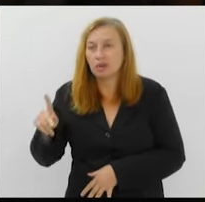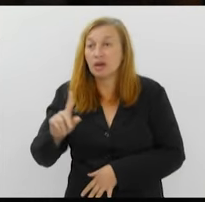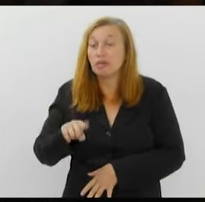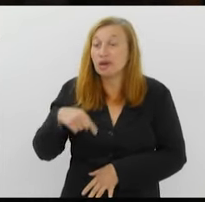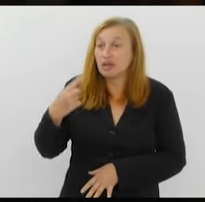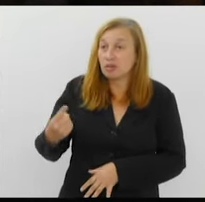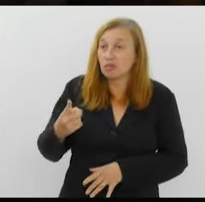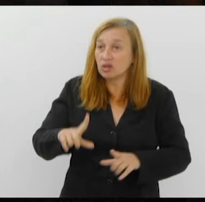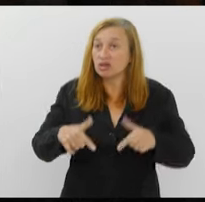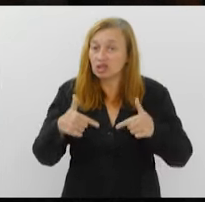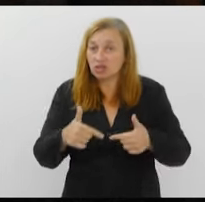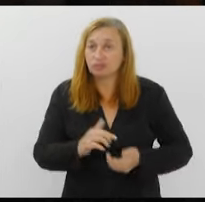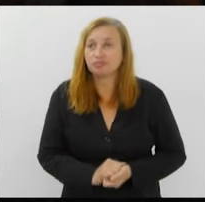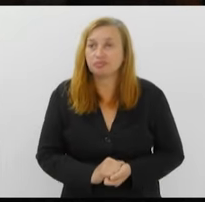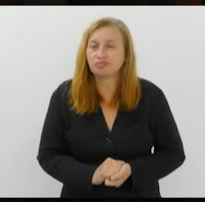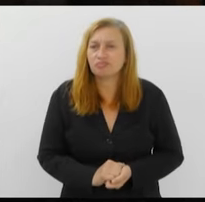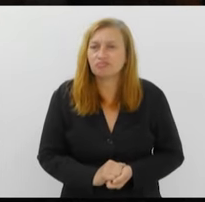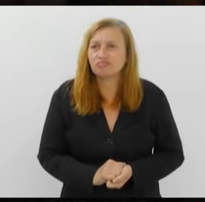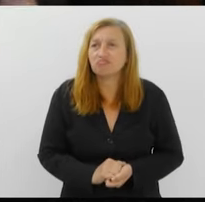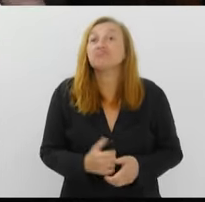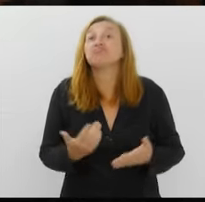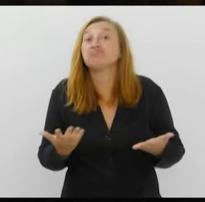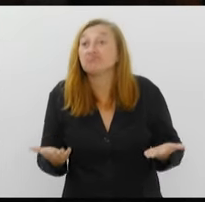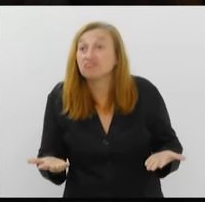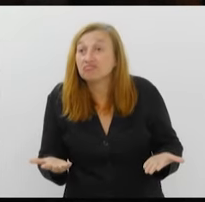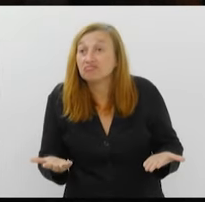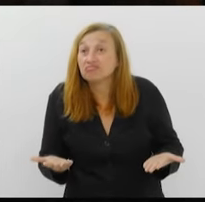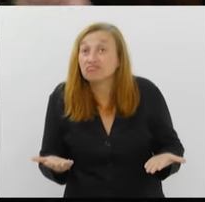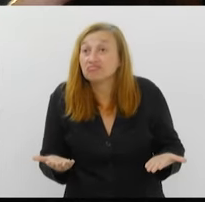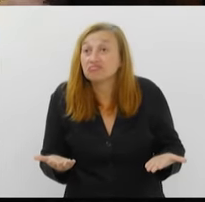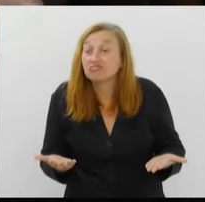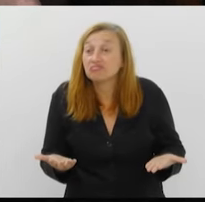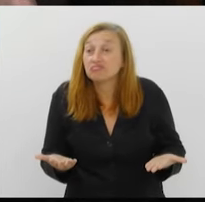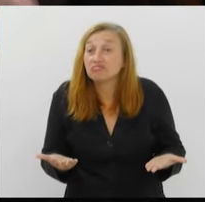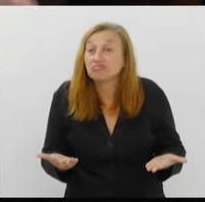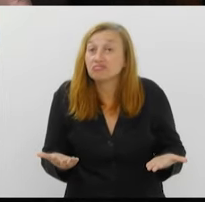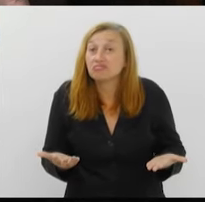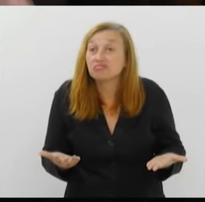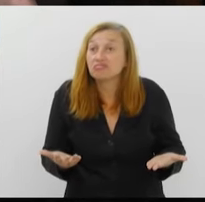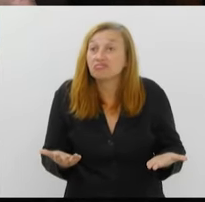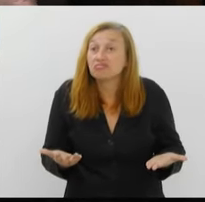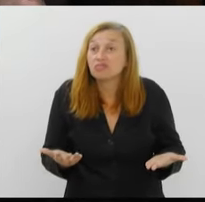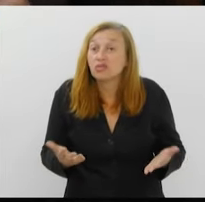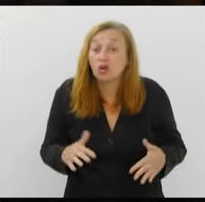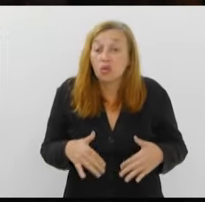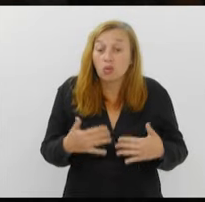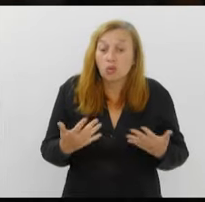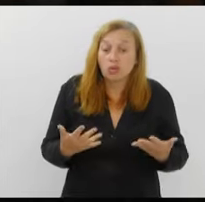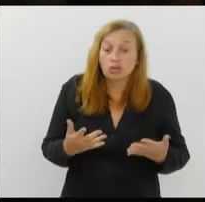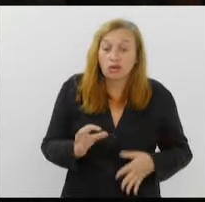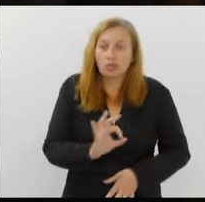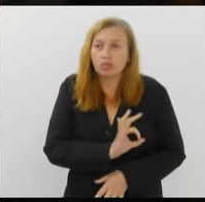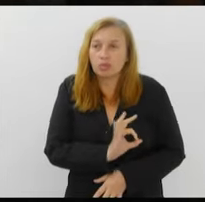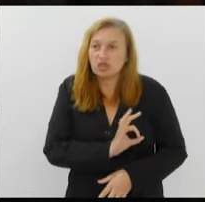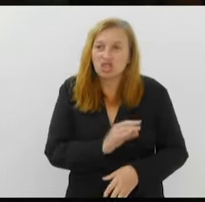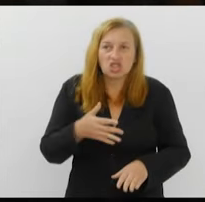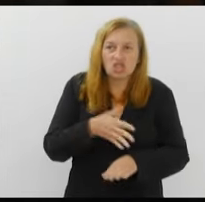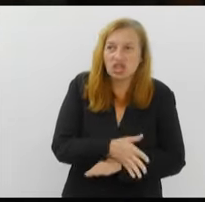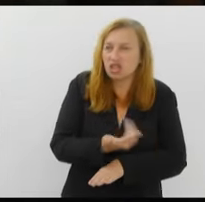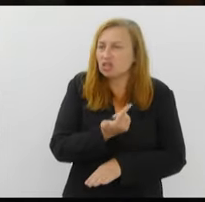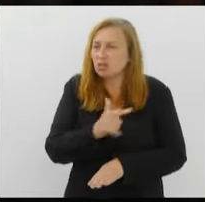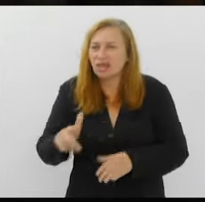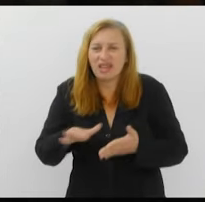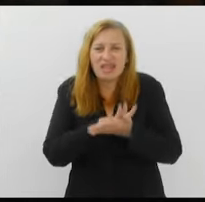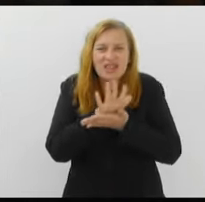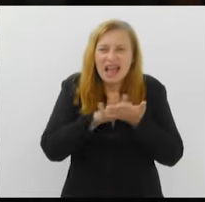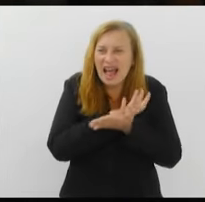fazer ação? E aí? E aí fura, vaza. Quando a polícia chega, não tem mais fusível, não tem arma, não